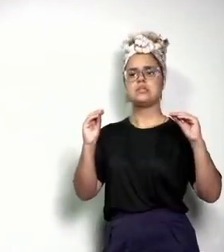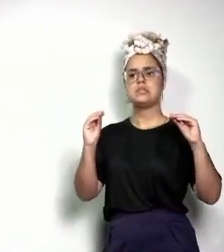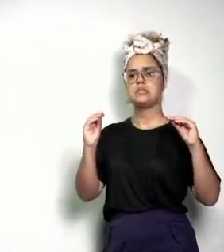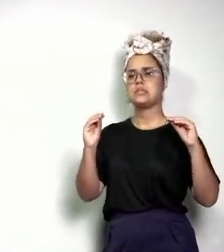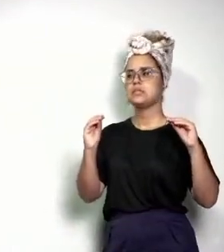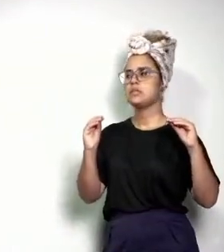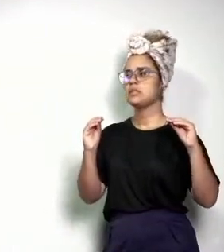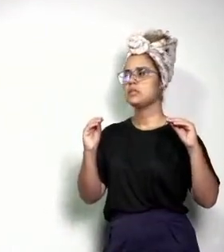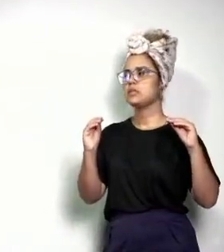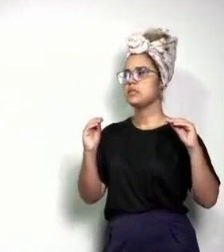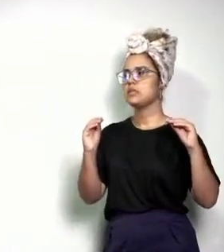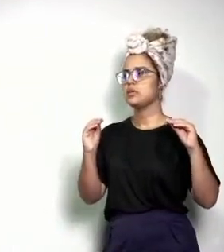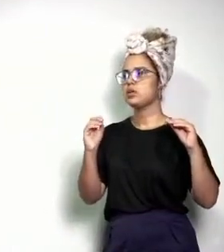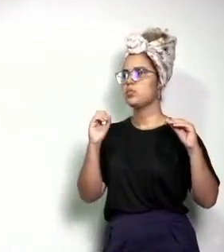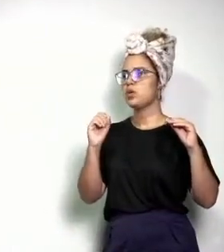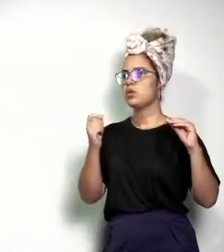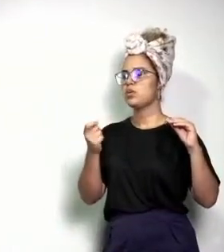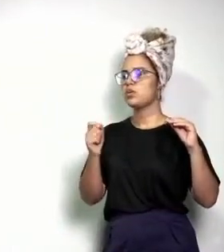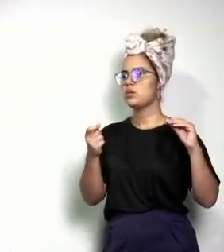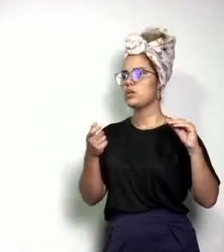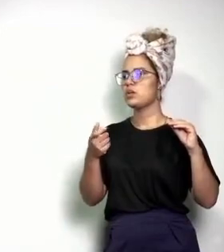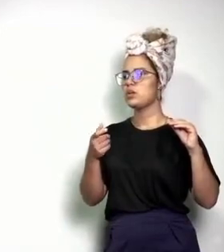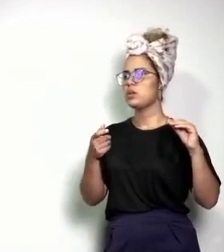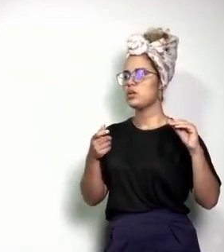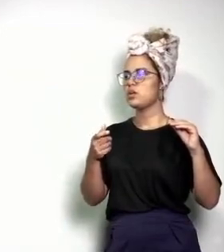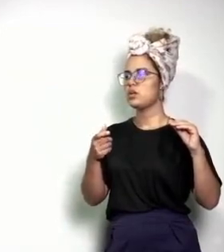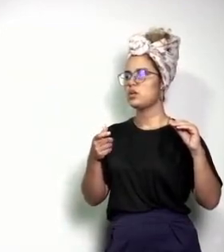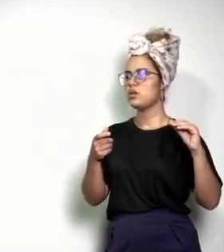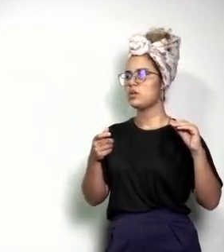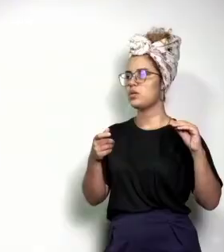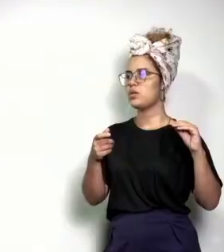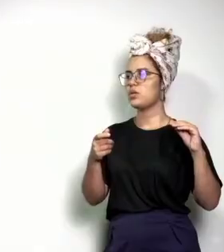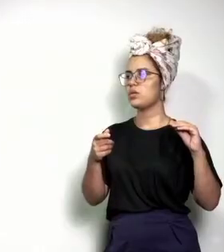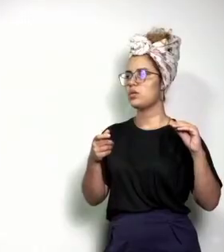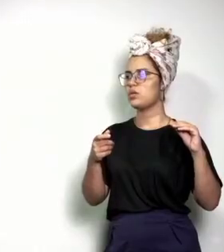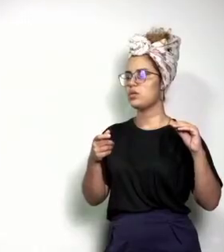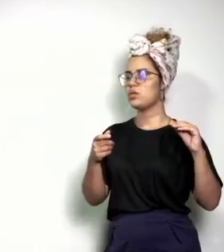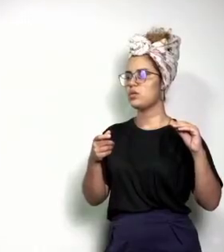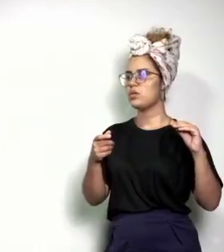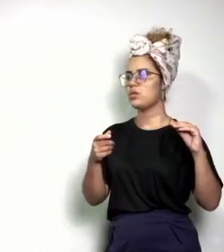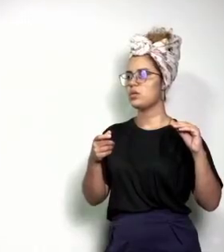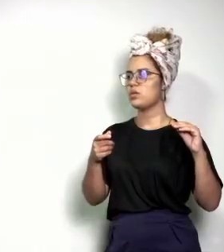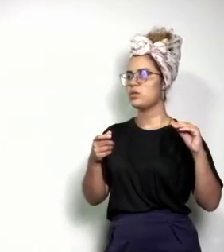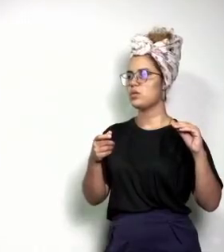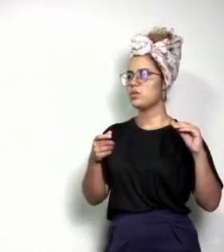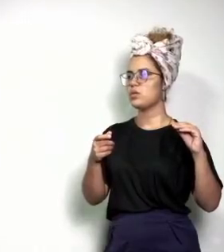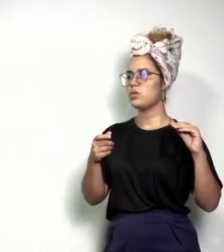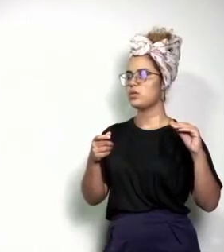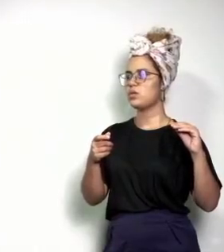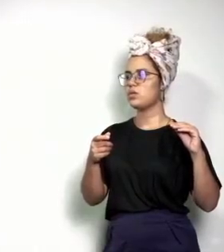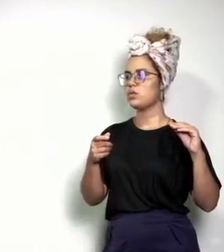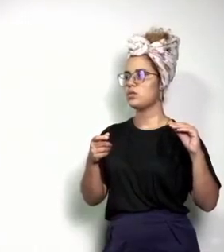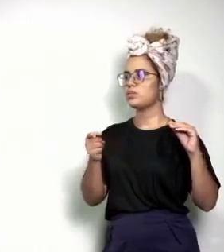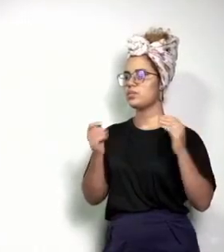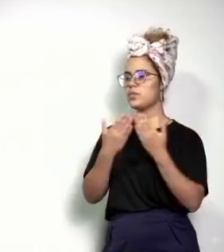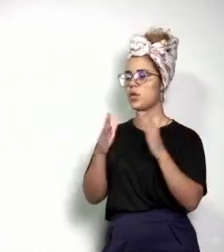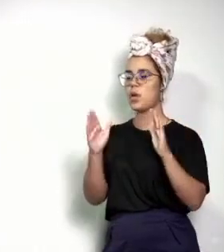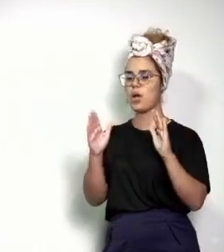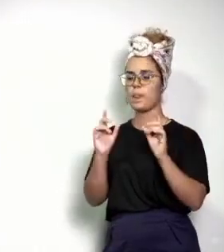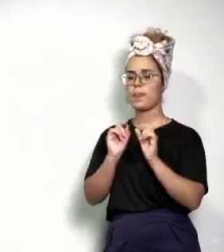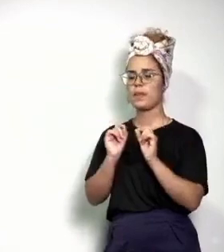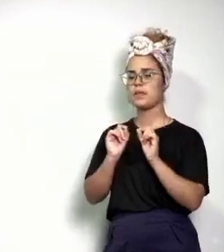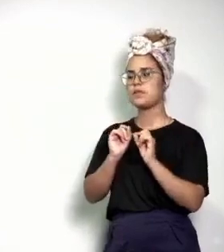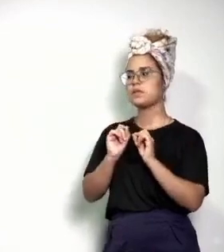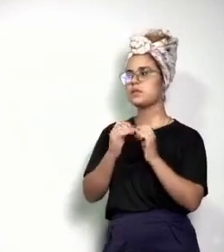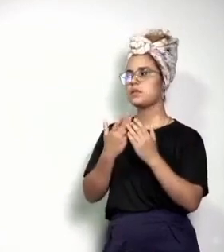assim, pode abrir ele aqui, ó. Abre o bracinho. Só abre aqui. Isso. Aí